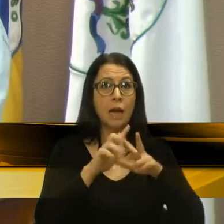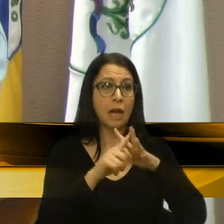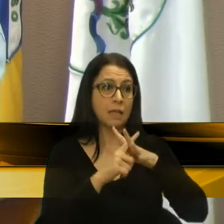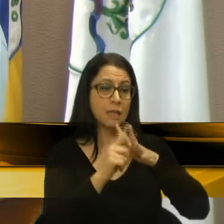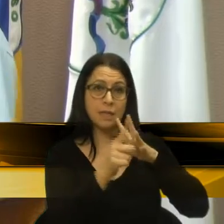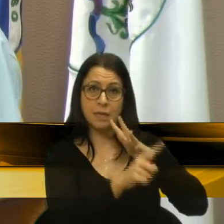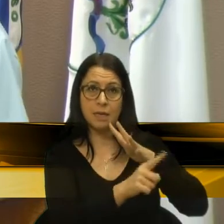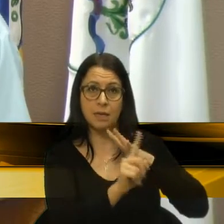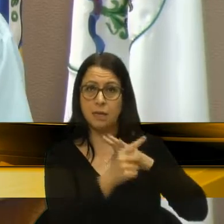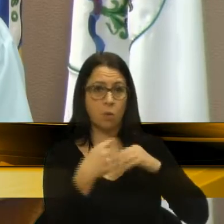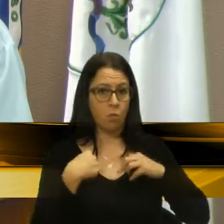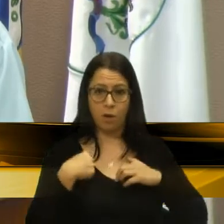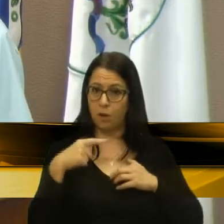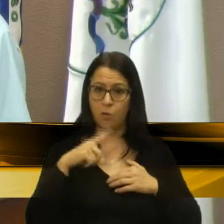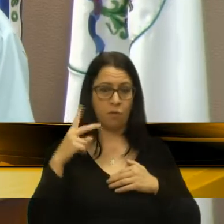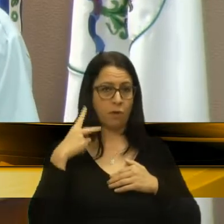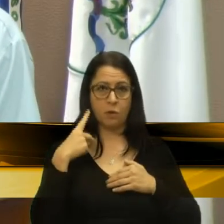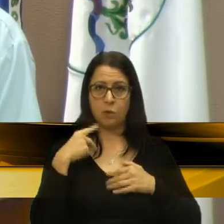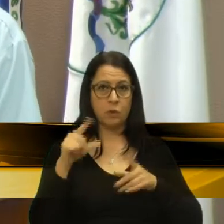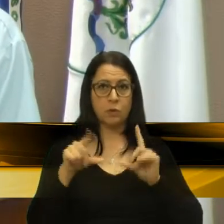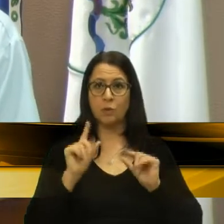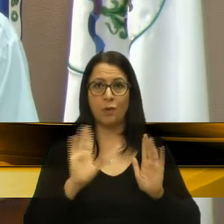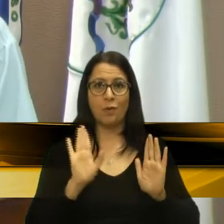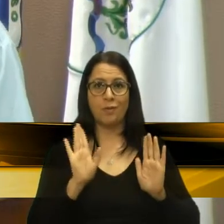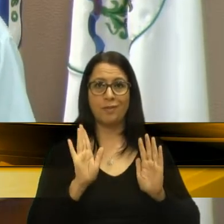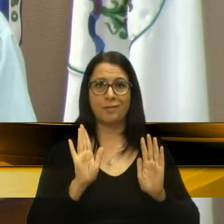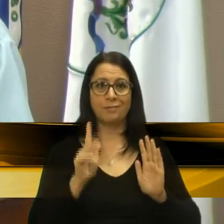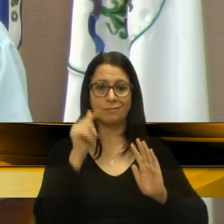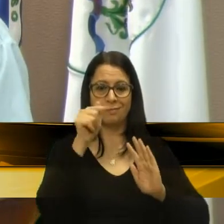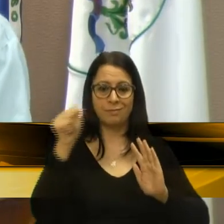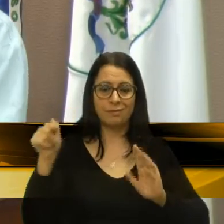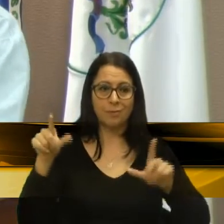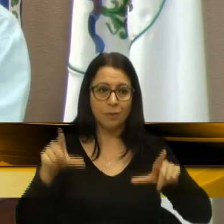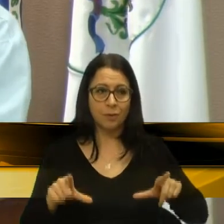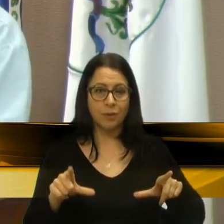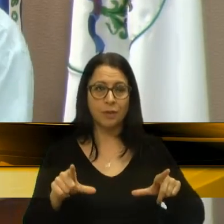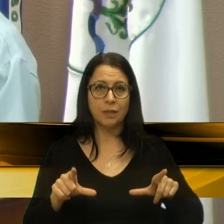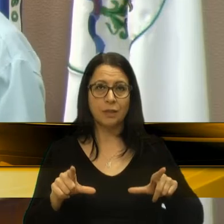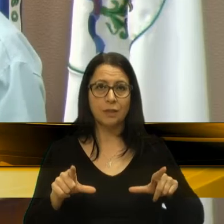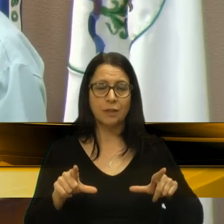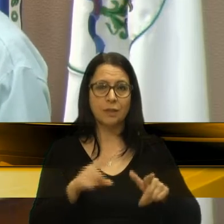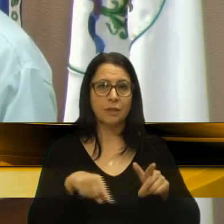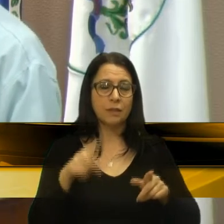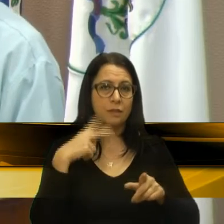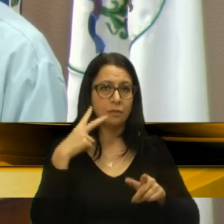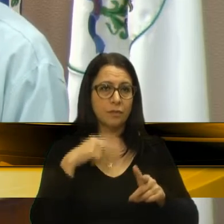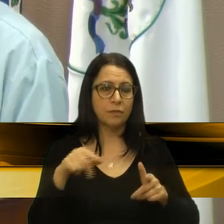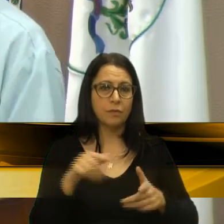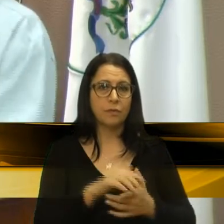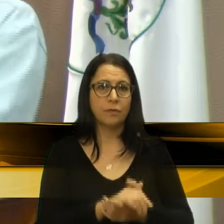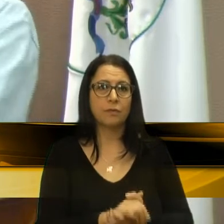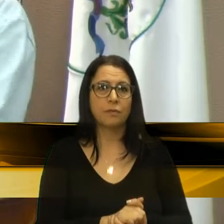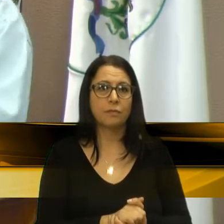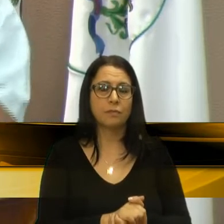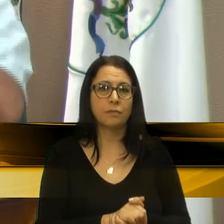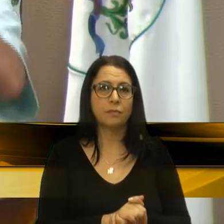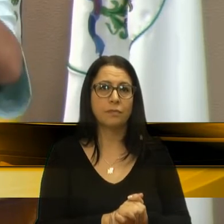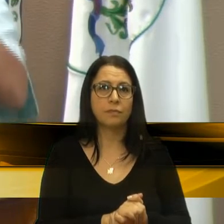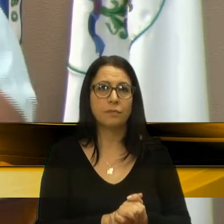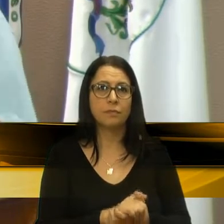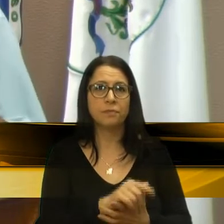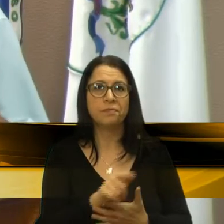vereador que que que ponto o local em ponto foi apoiador a vereador kiko ele que